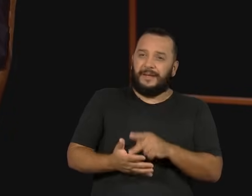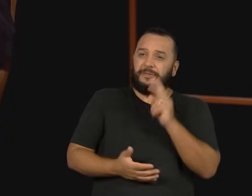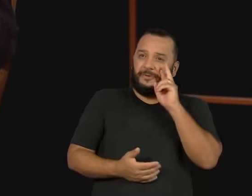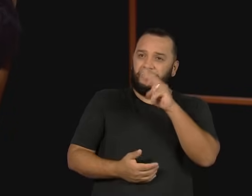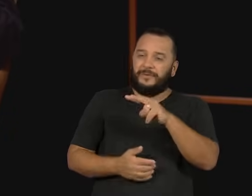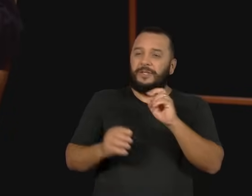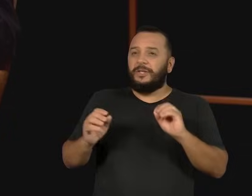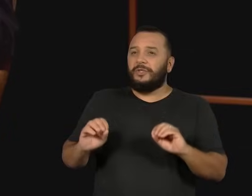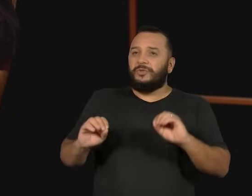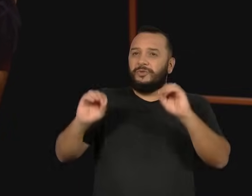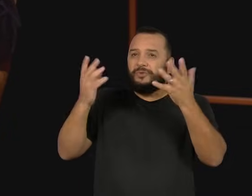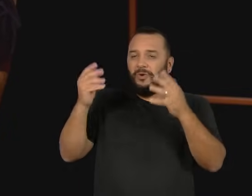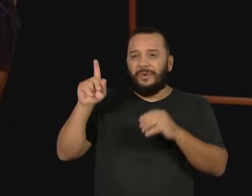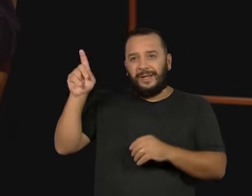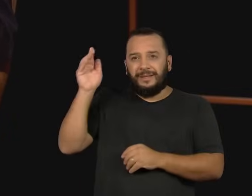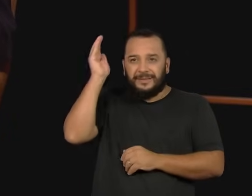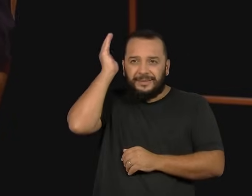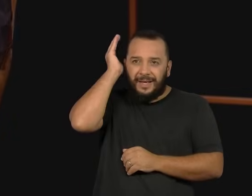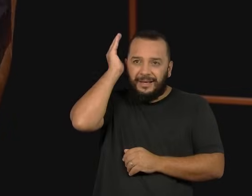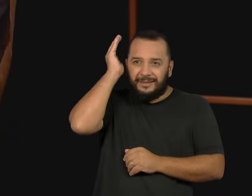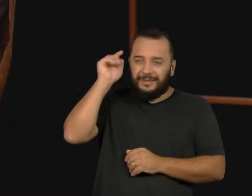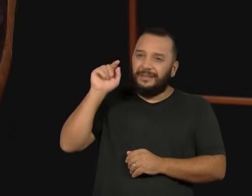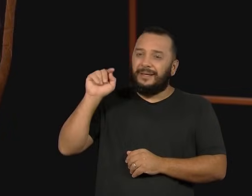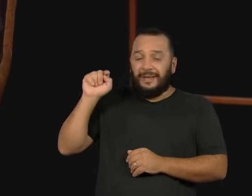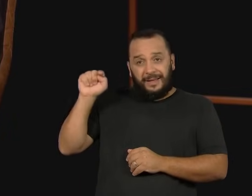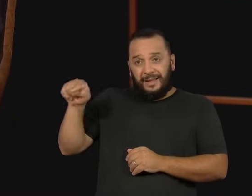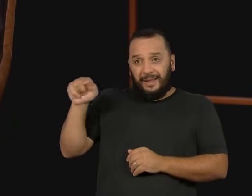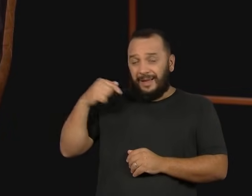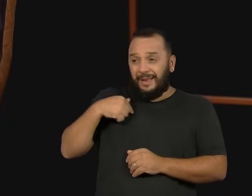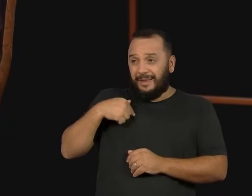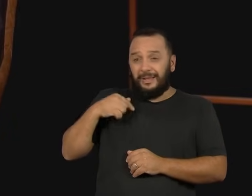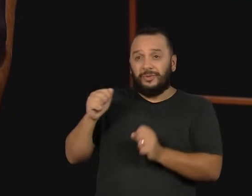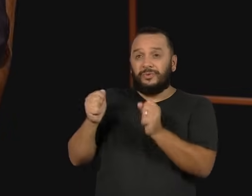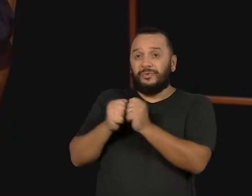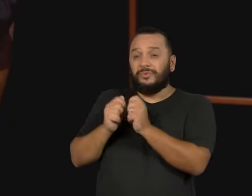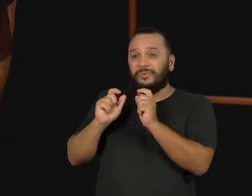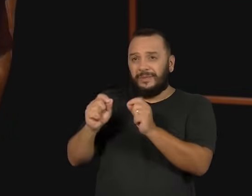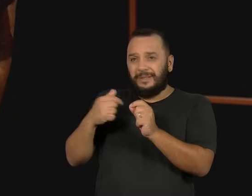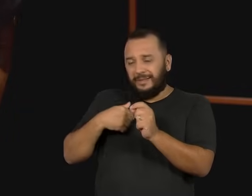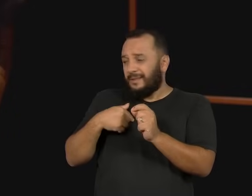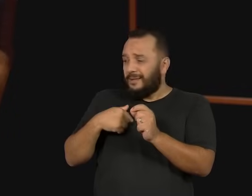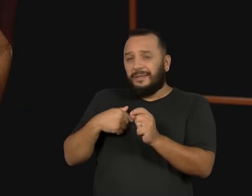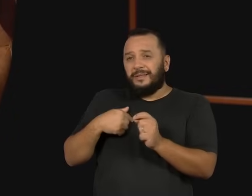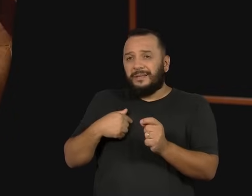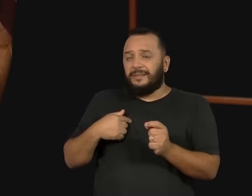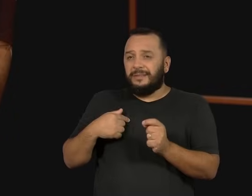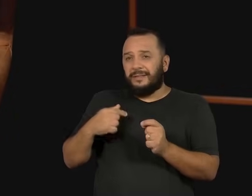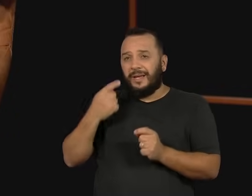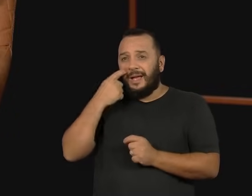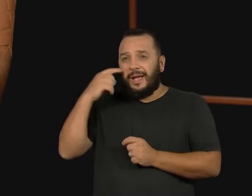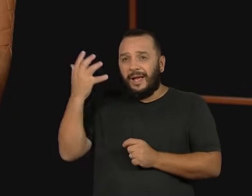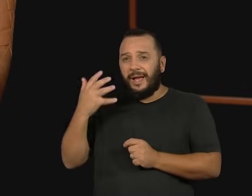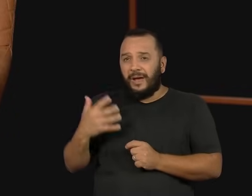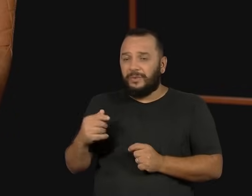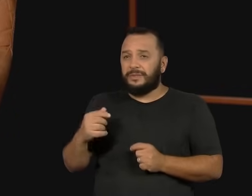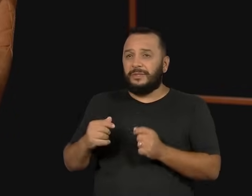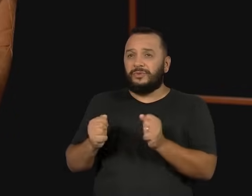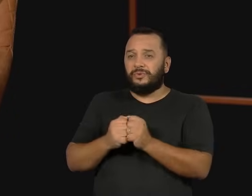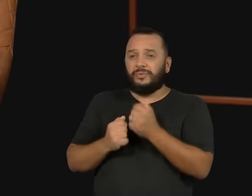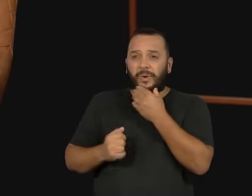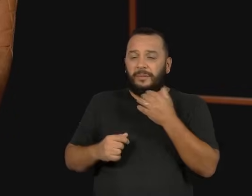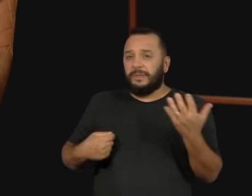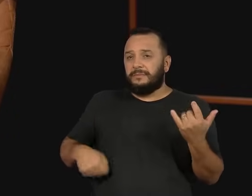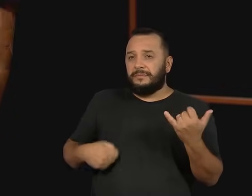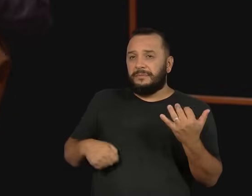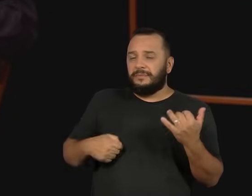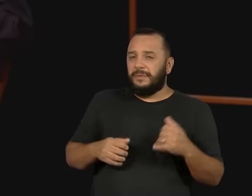ela tocava só ela e o violonista João de Aquino, né? Fui ver pensando, a Elza Soares, uma cantora do